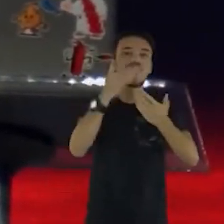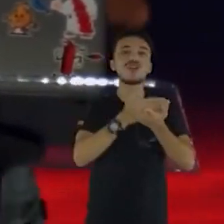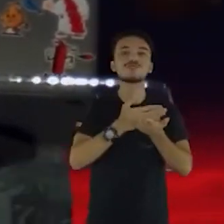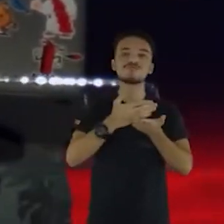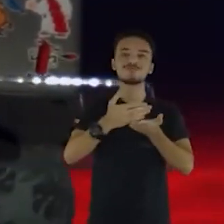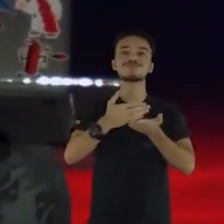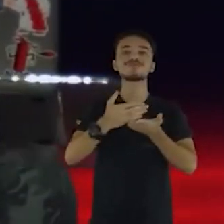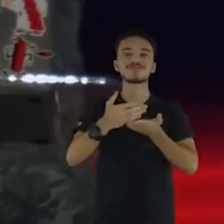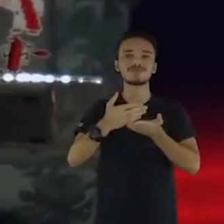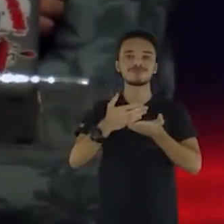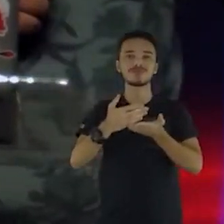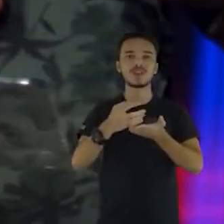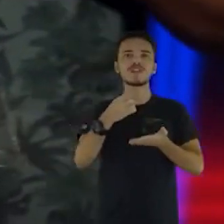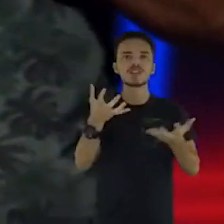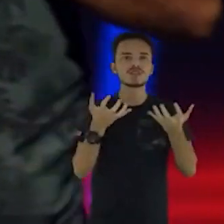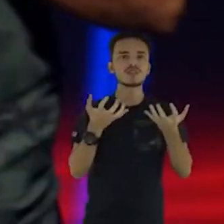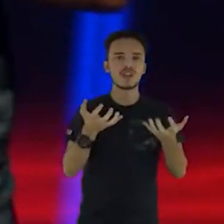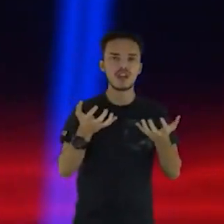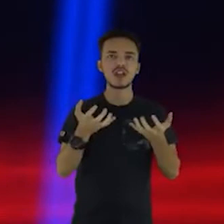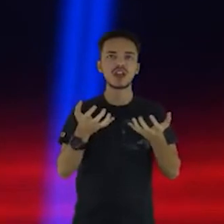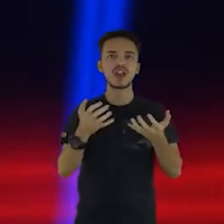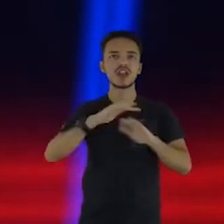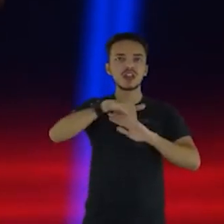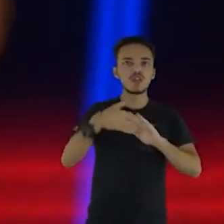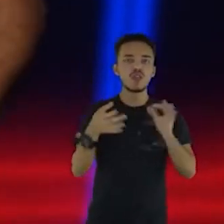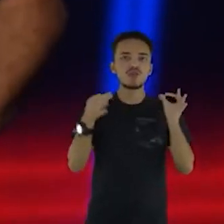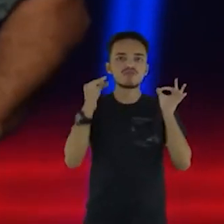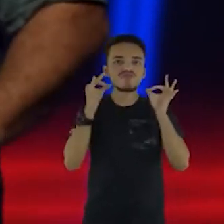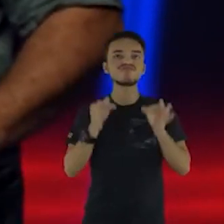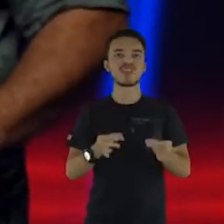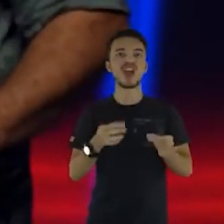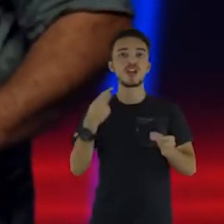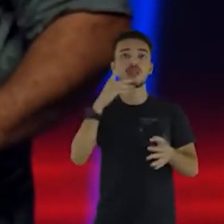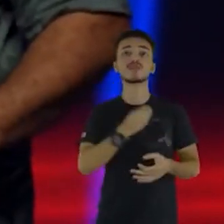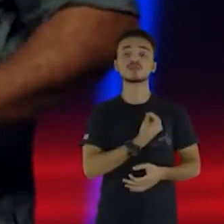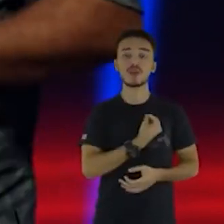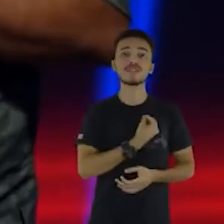Você quer que as coisas comecem a dar certo na sua vida? Comece a crescer você primeiro.